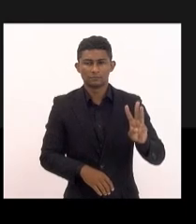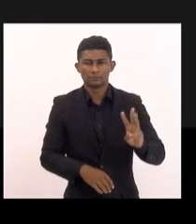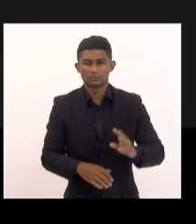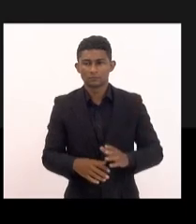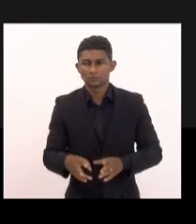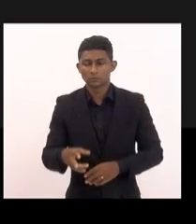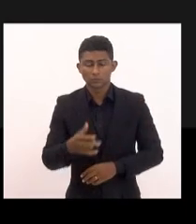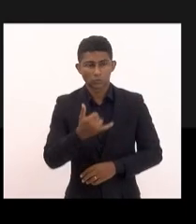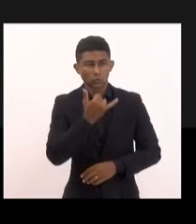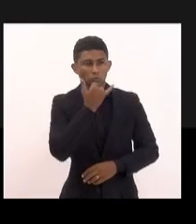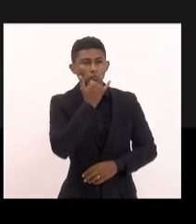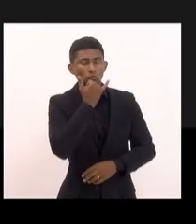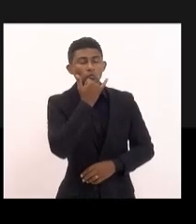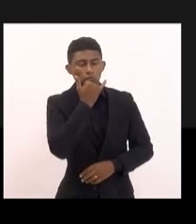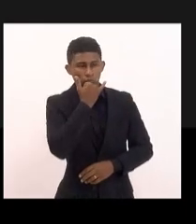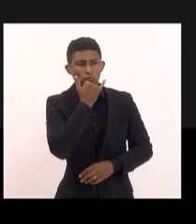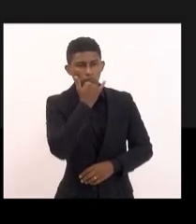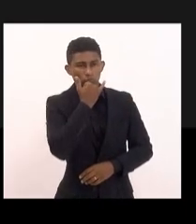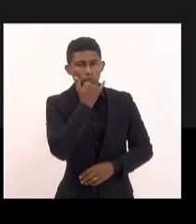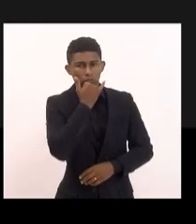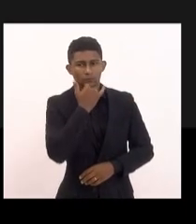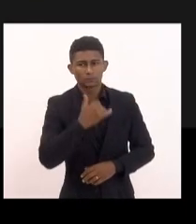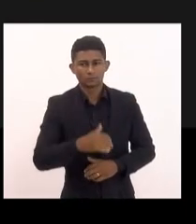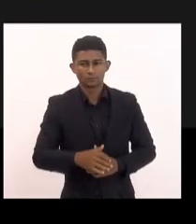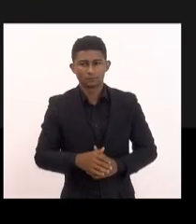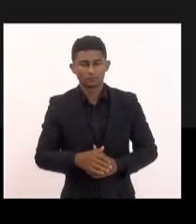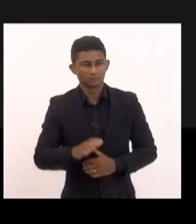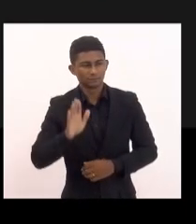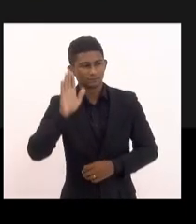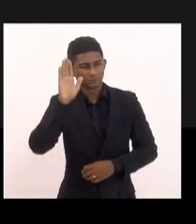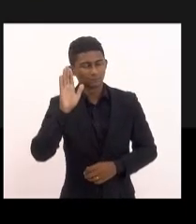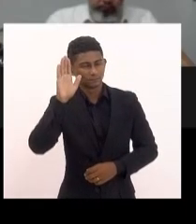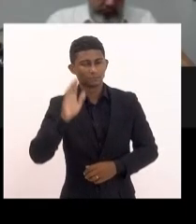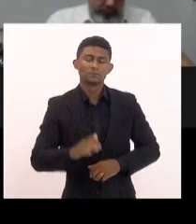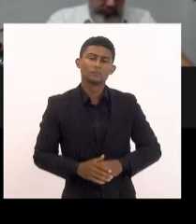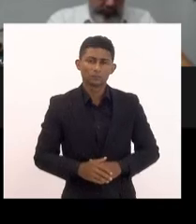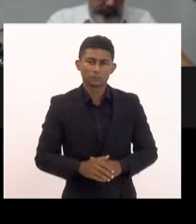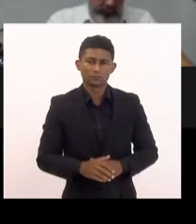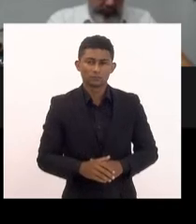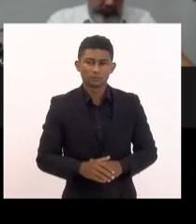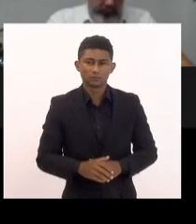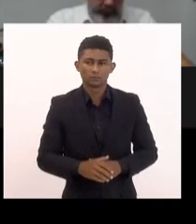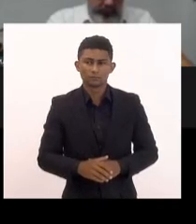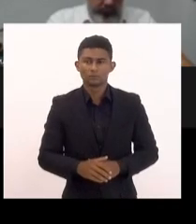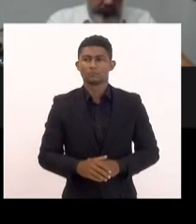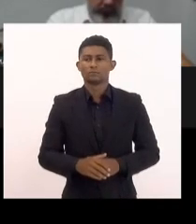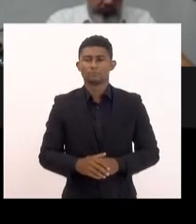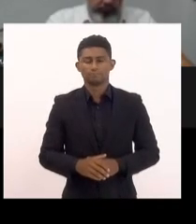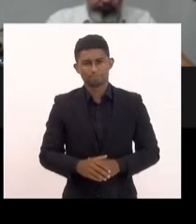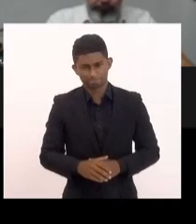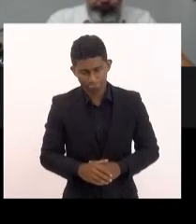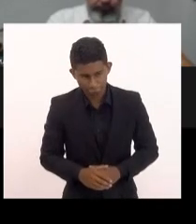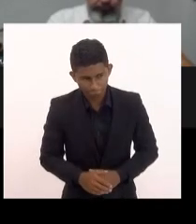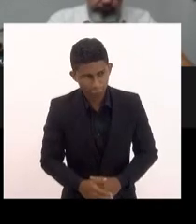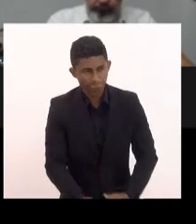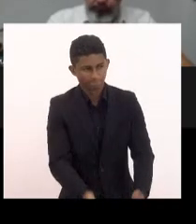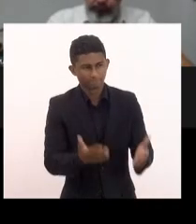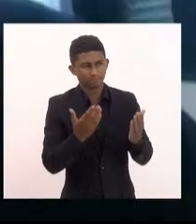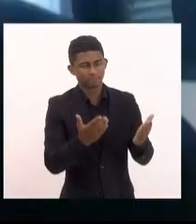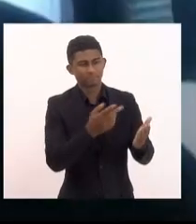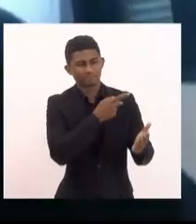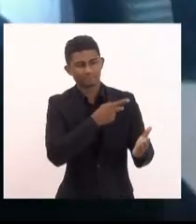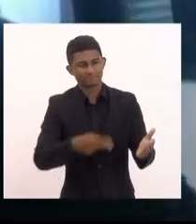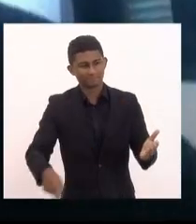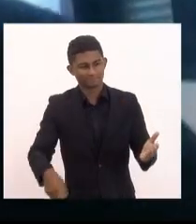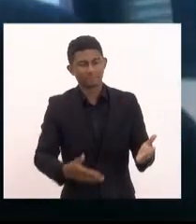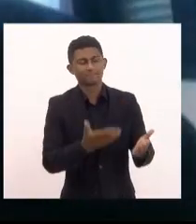Desculpa. Aguardo ao final da sua fala fazer a minha questão de ordem. Okay. Vamos, presidente democrático e rubro-negro,